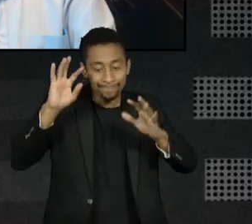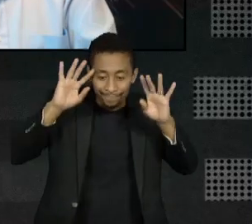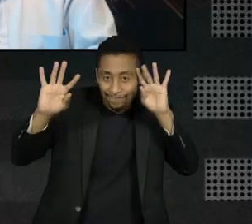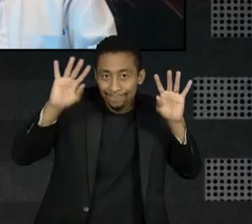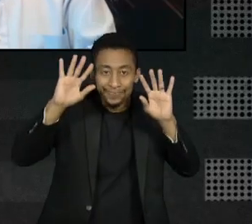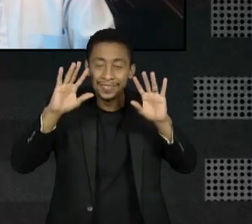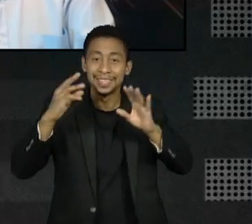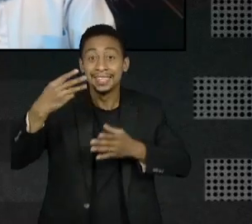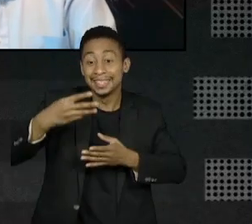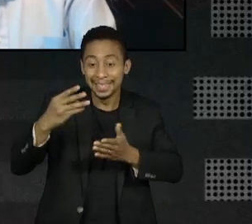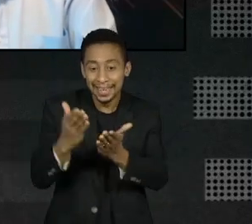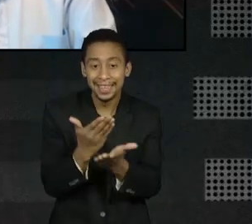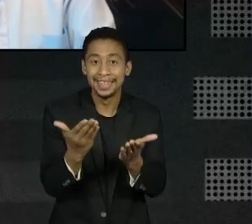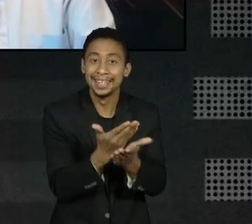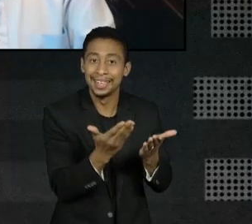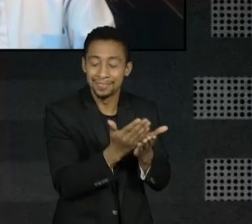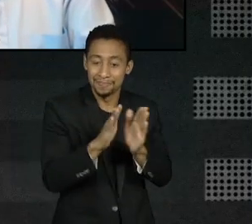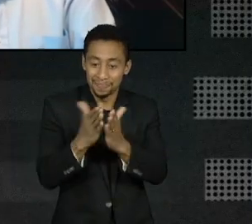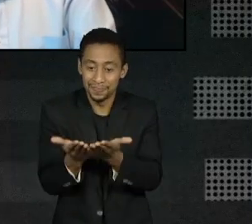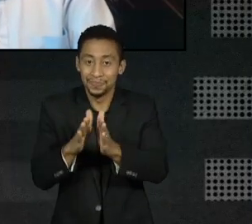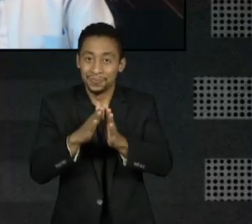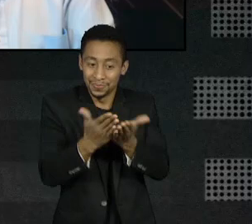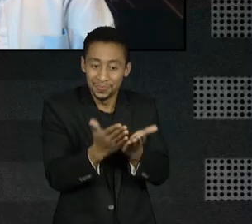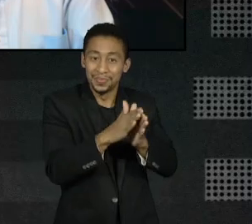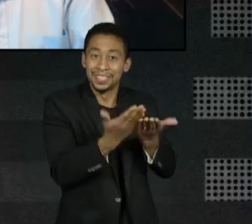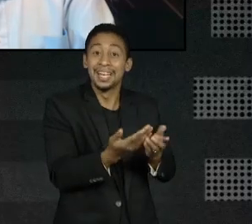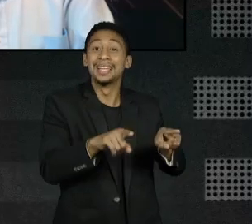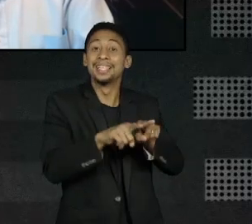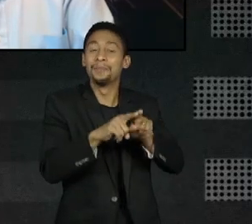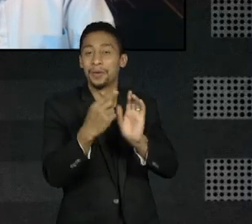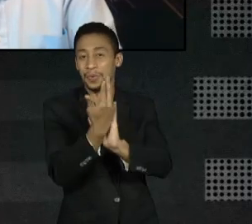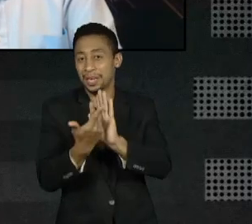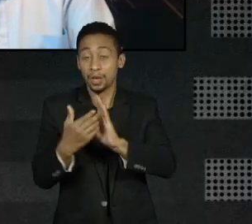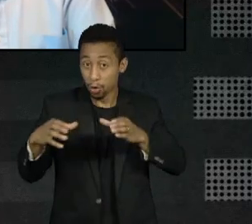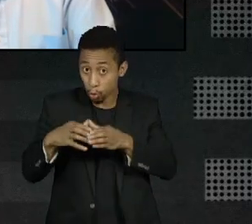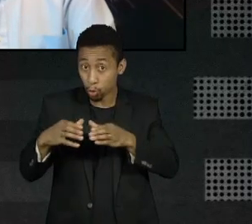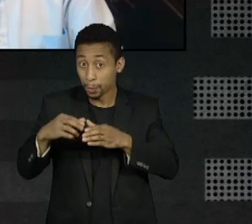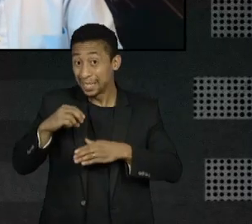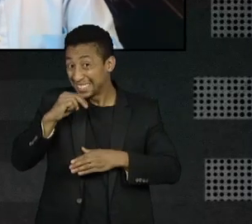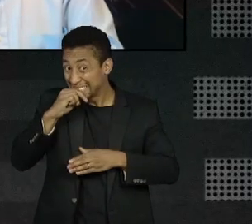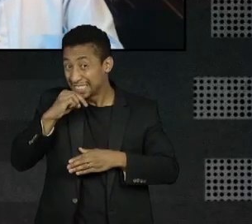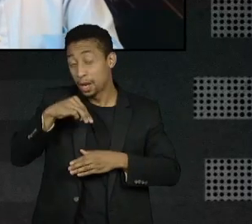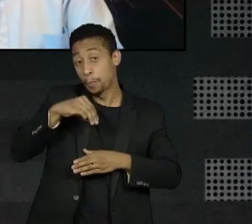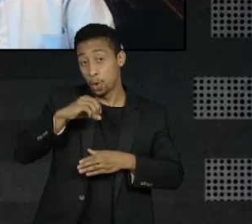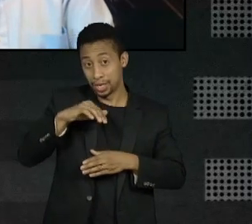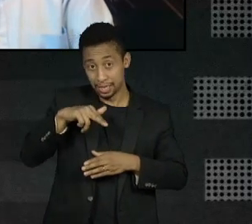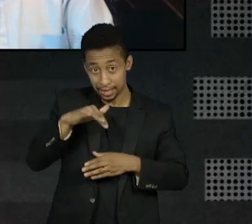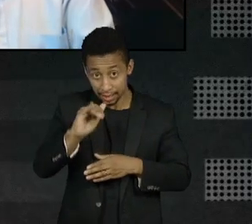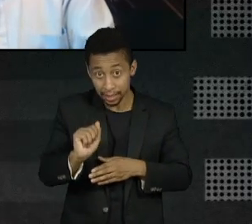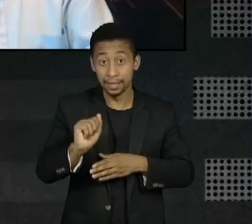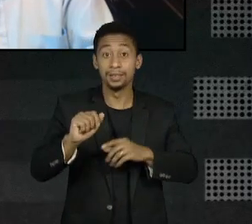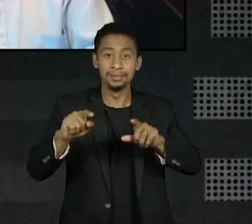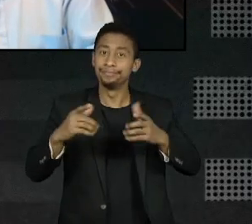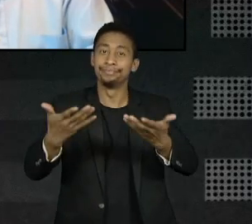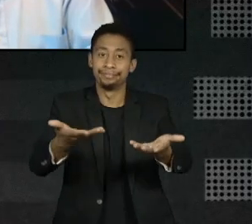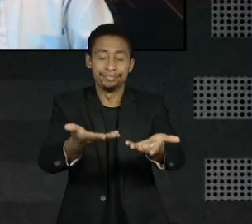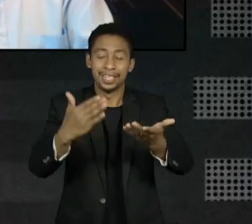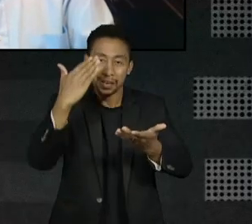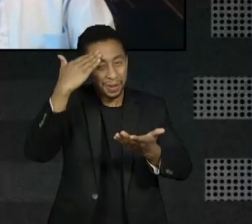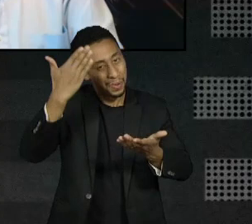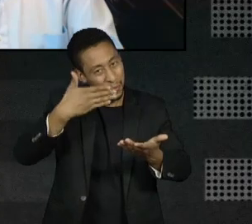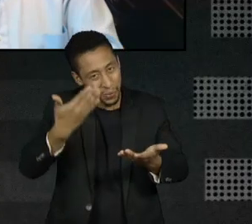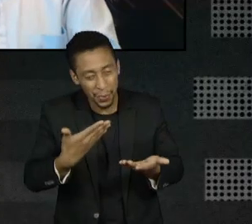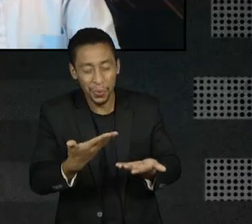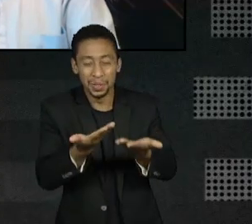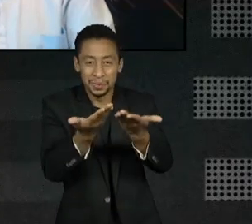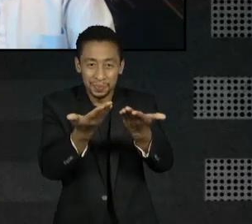3 livros, e também as ilustrações todas com a Turma da Mônica. 3 livros que me honram imensamente ter Maurício